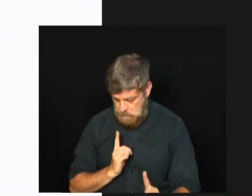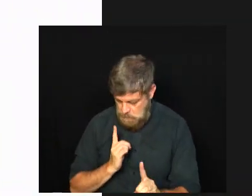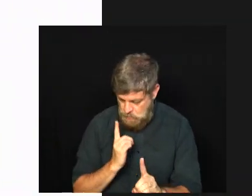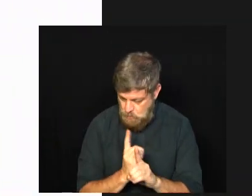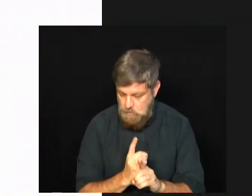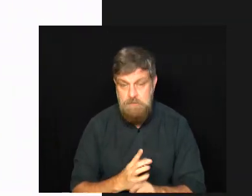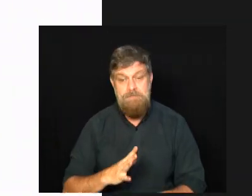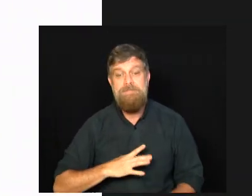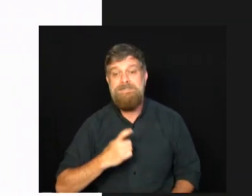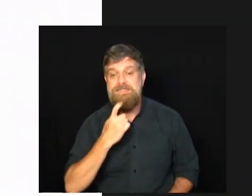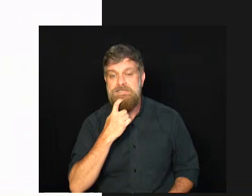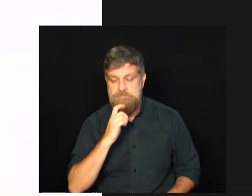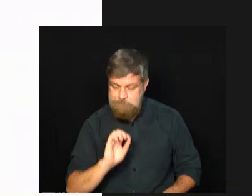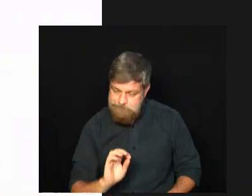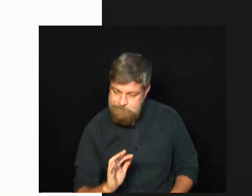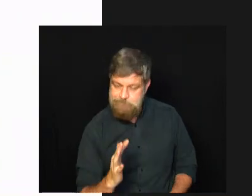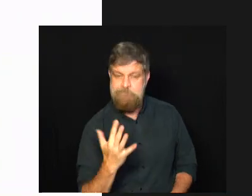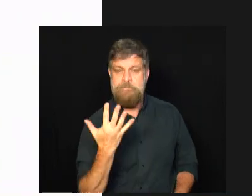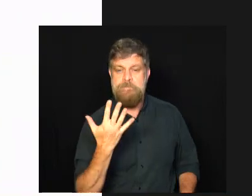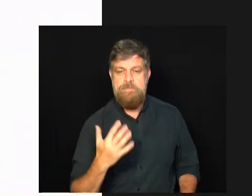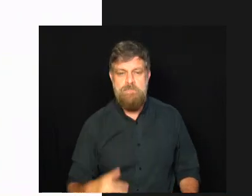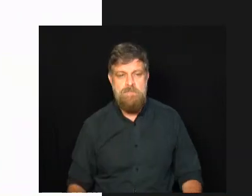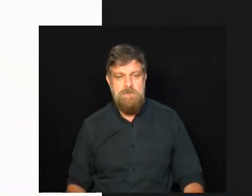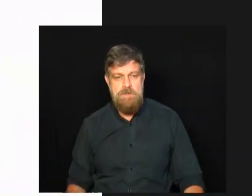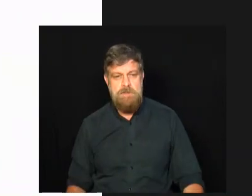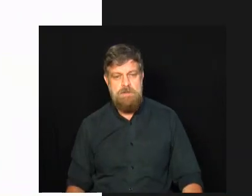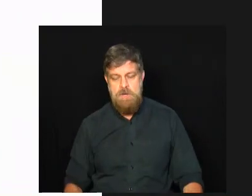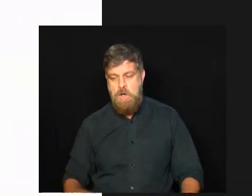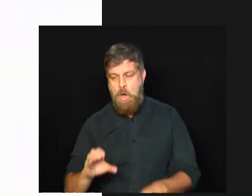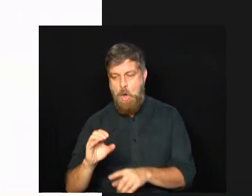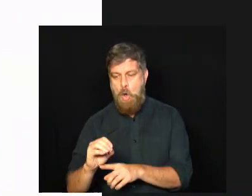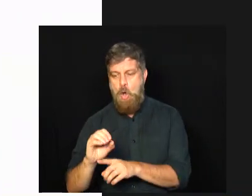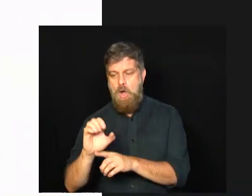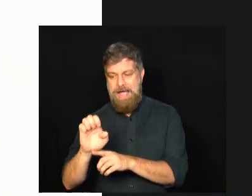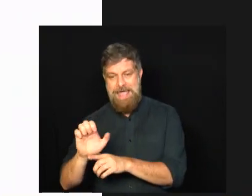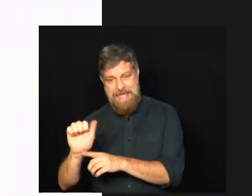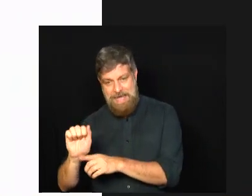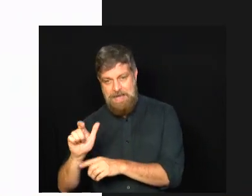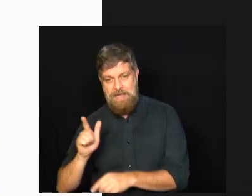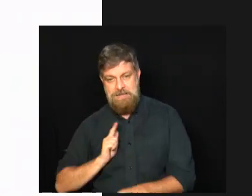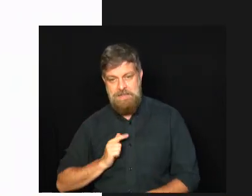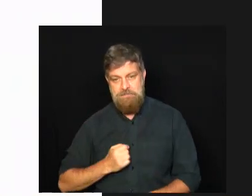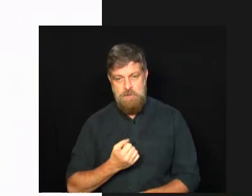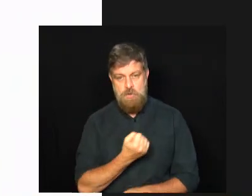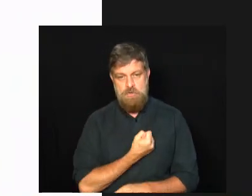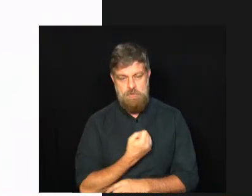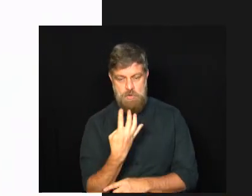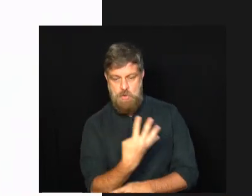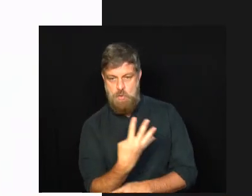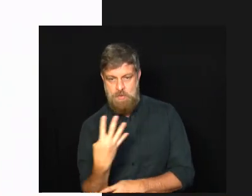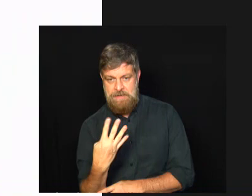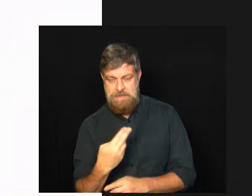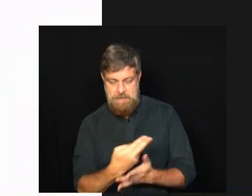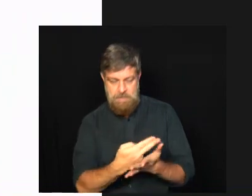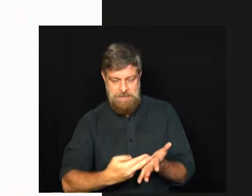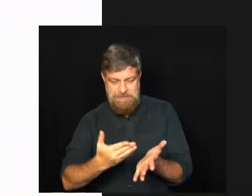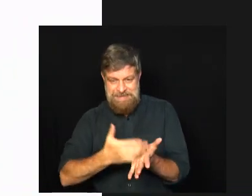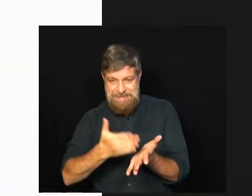em Campinas, e a OEA dedicou o número 44 da